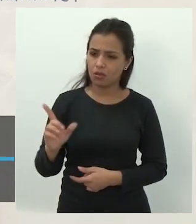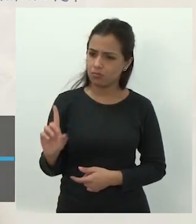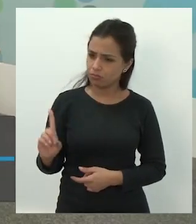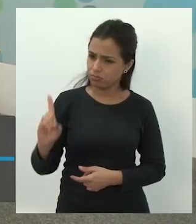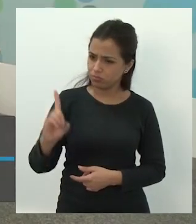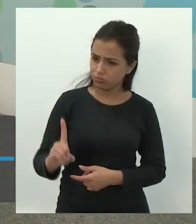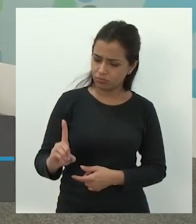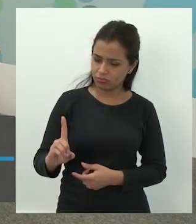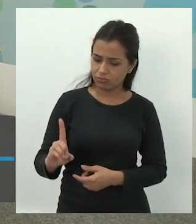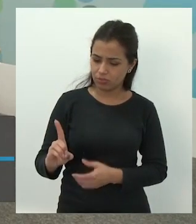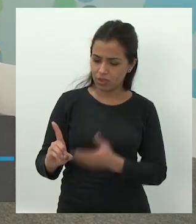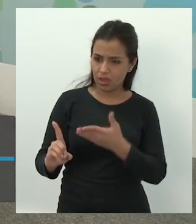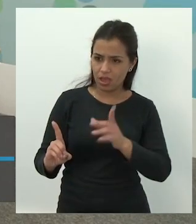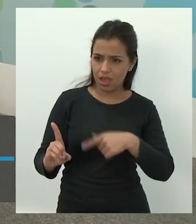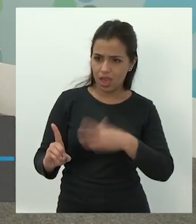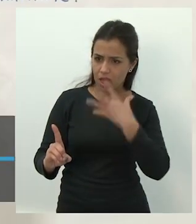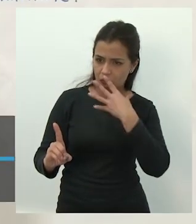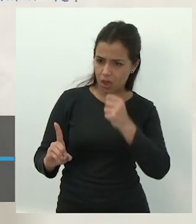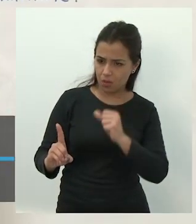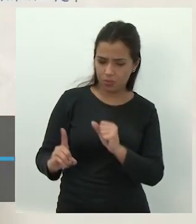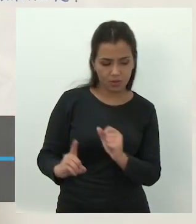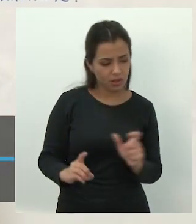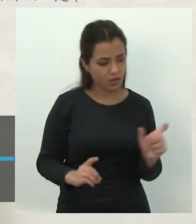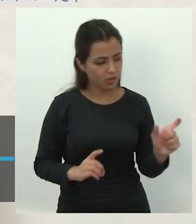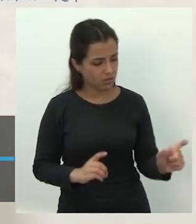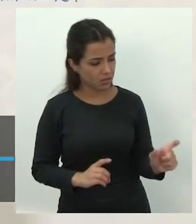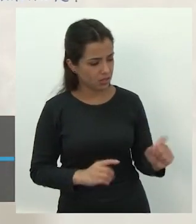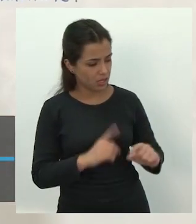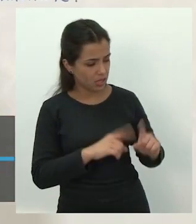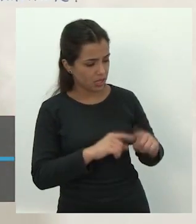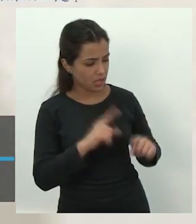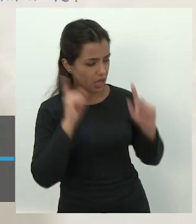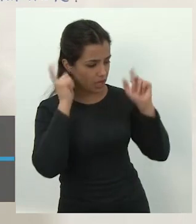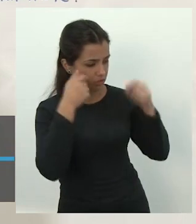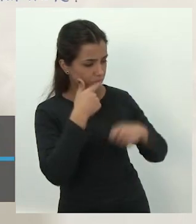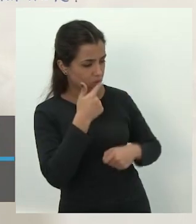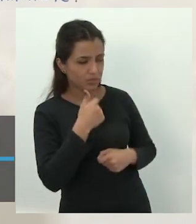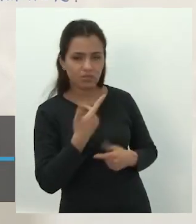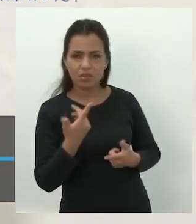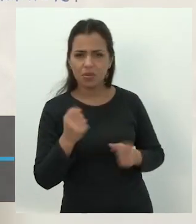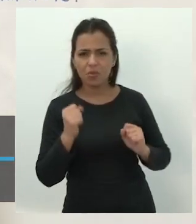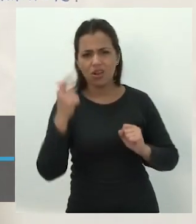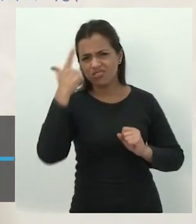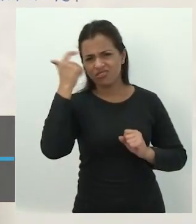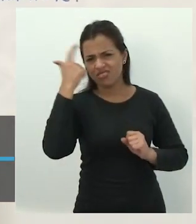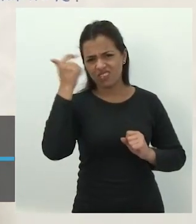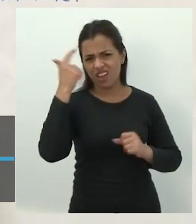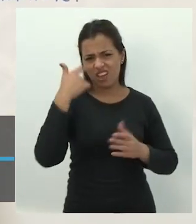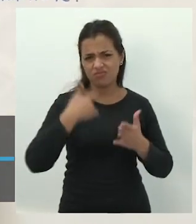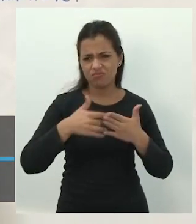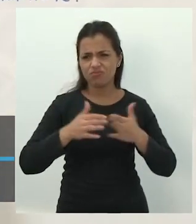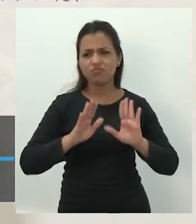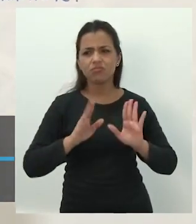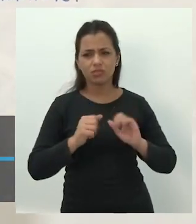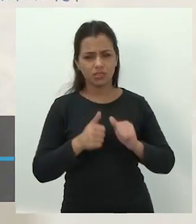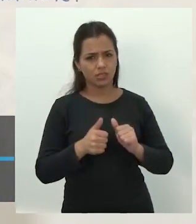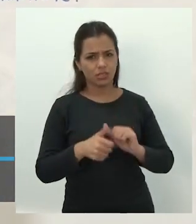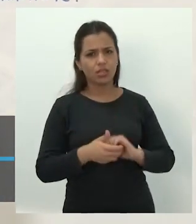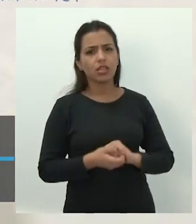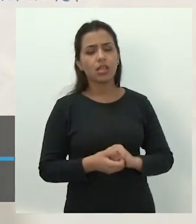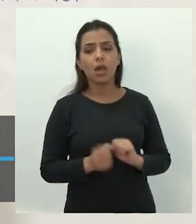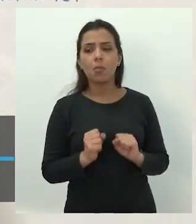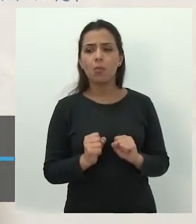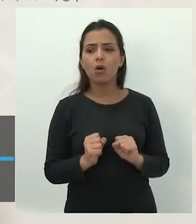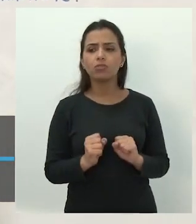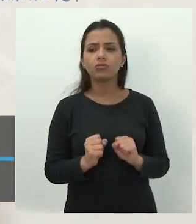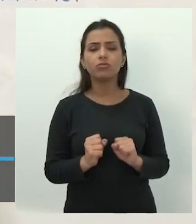lobo. Ou, a tampinha dele é vermelha, pronto, ele é o chapeuzinho, pronto. Né? Você não precisa nem inventar muito. Você pode pegar, inclusive,